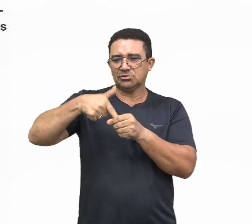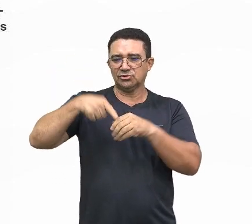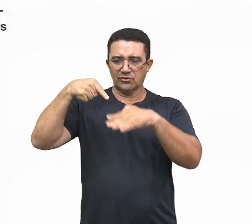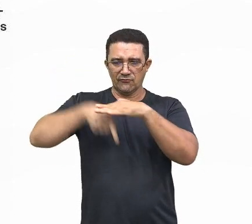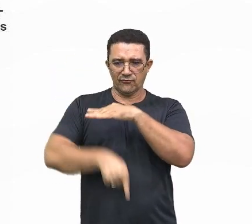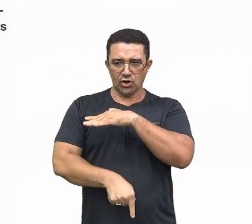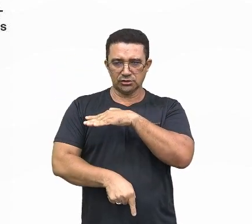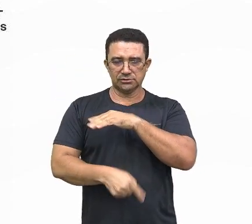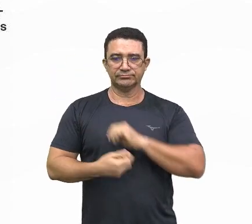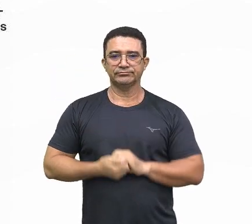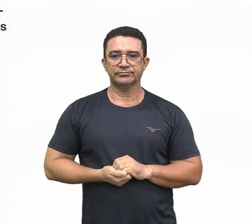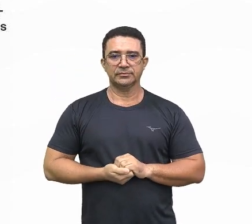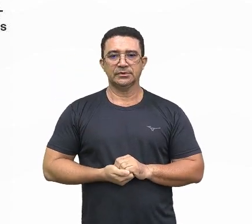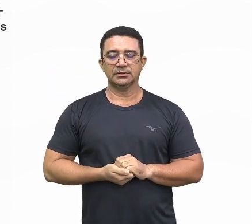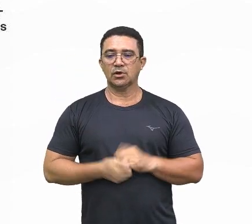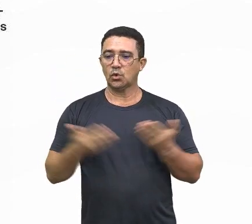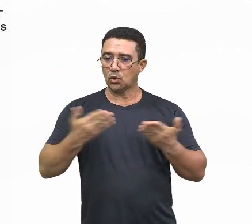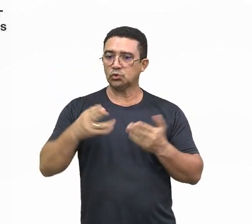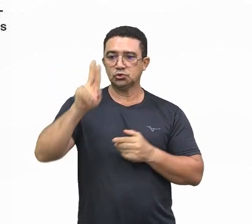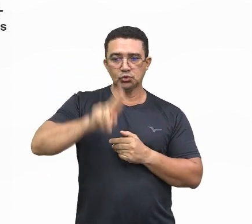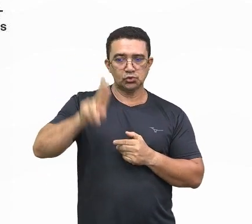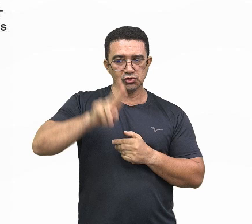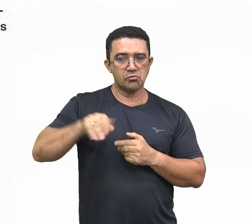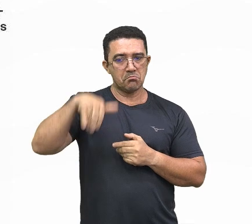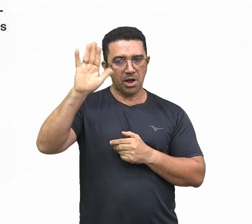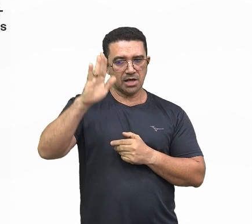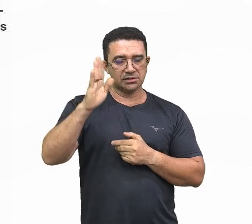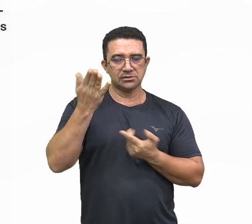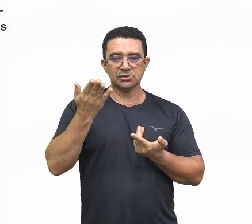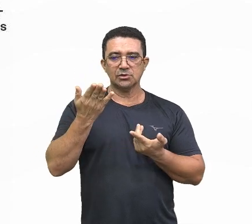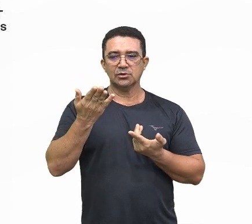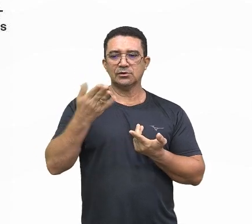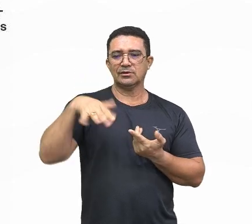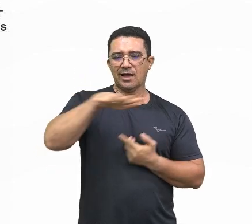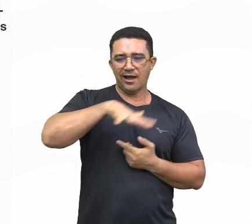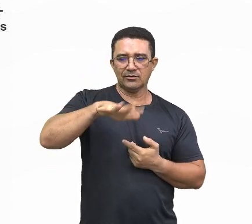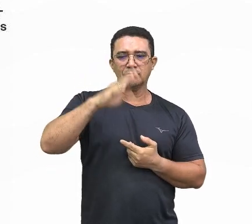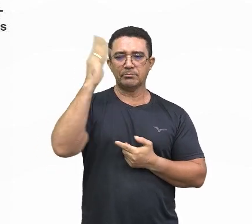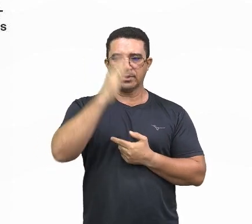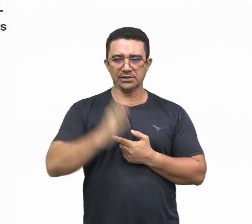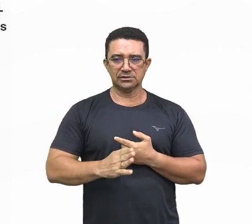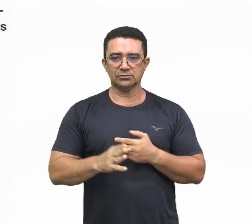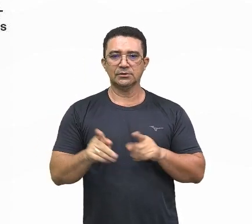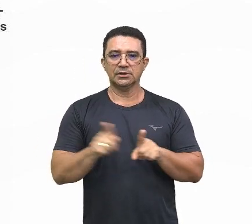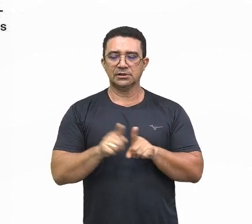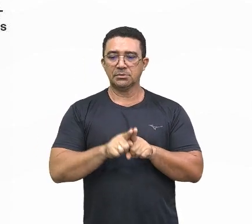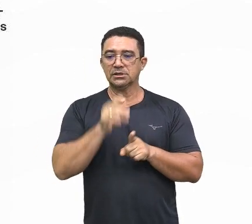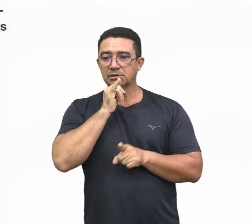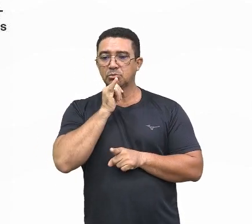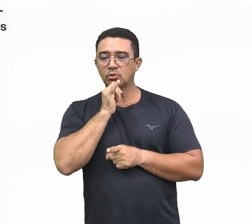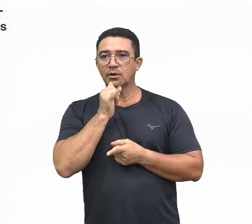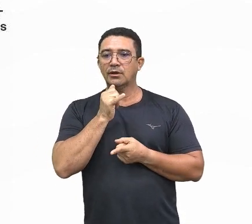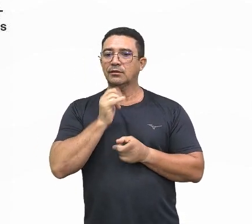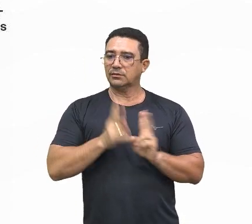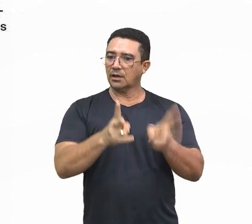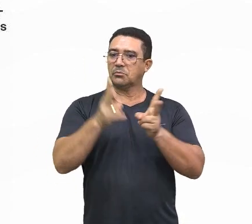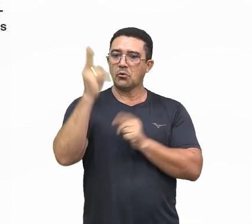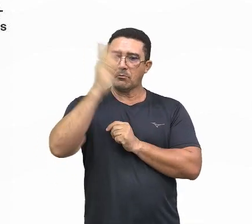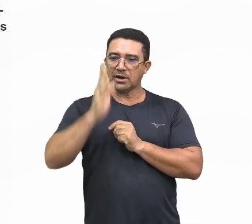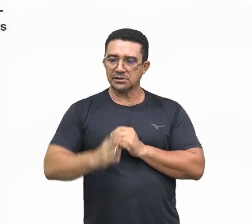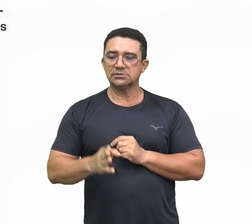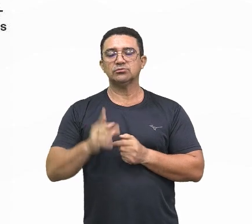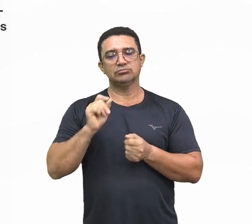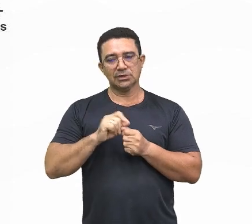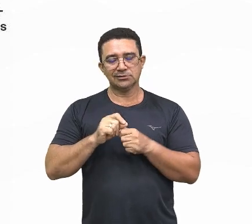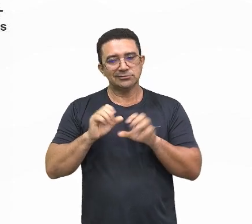estão conseguindo uma boa inserção no mercado brasileiro e mundial. Inclusive, o mercado brasileiro cada vez mais tem